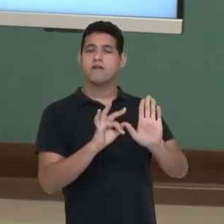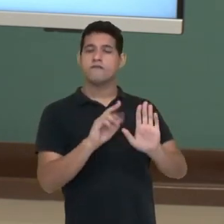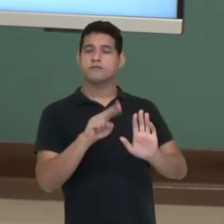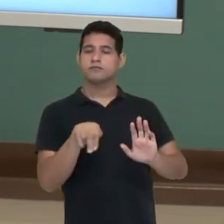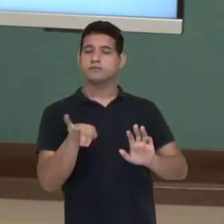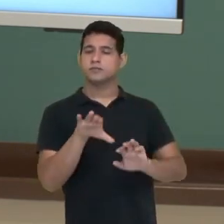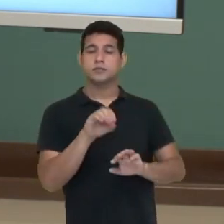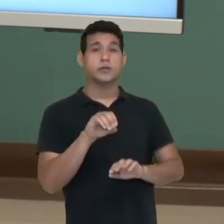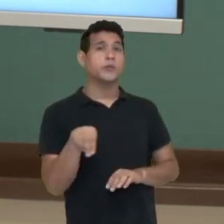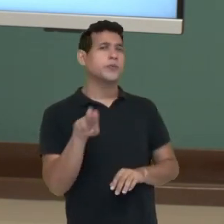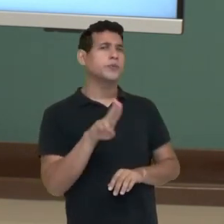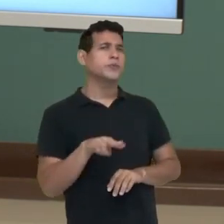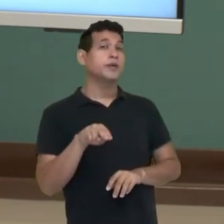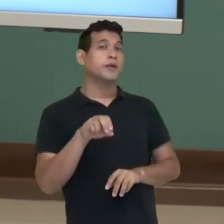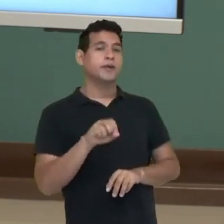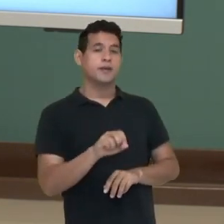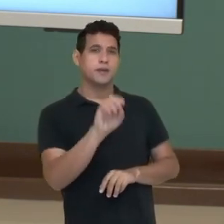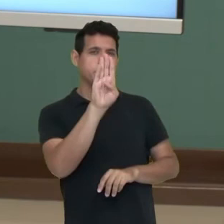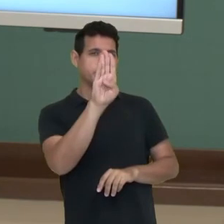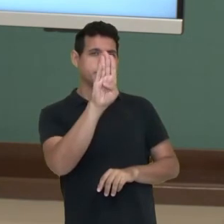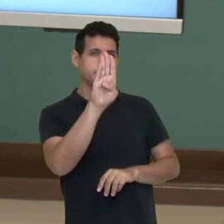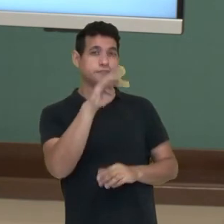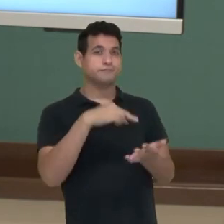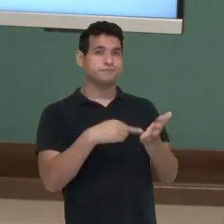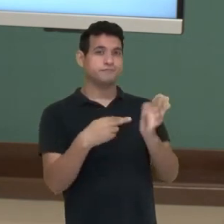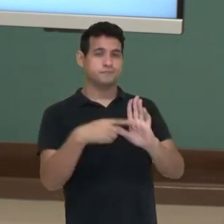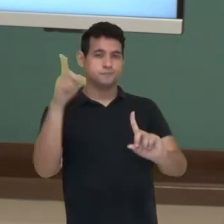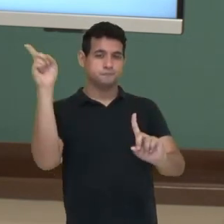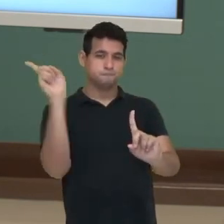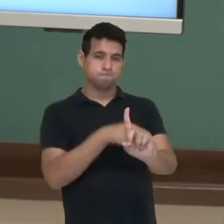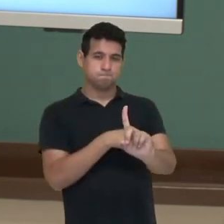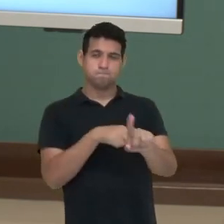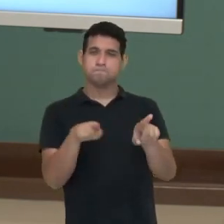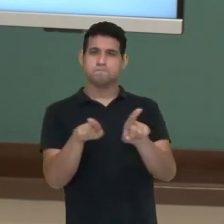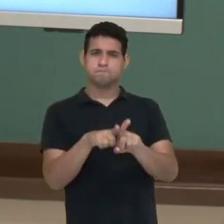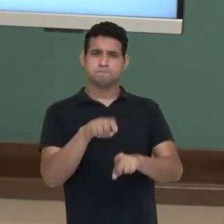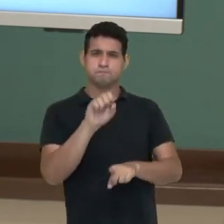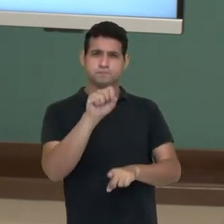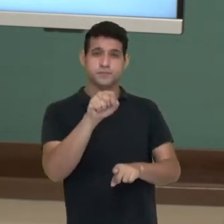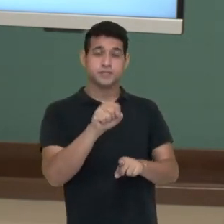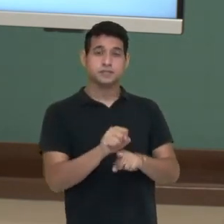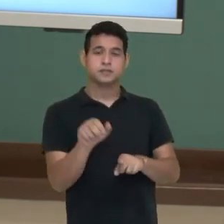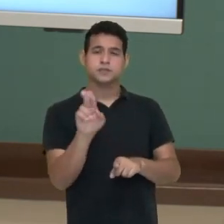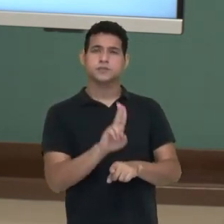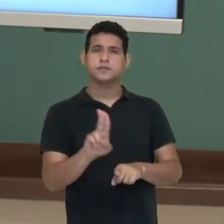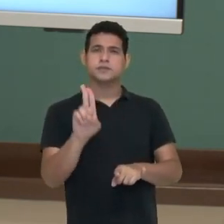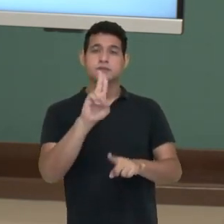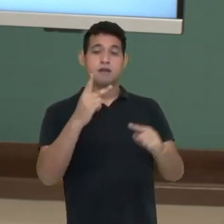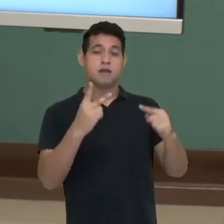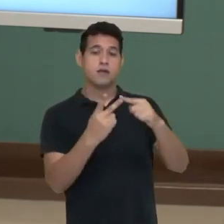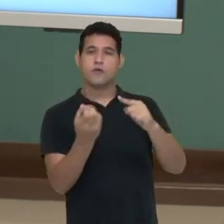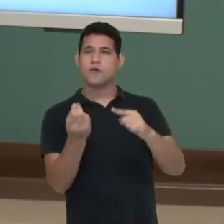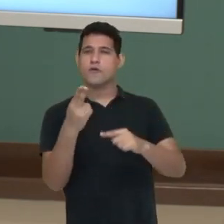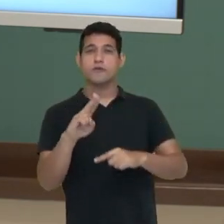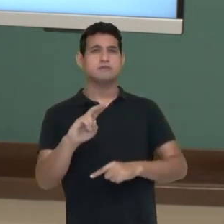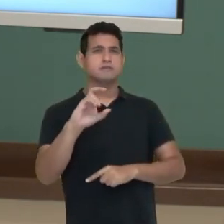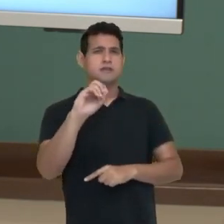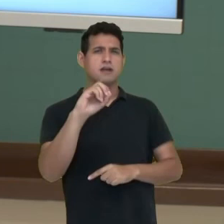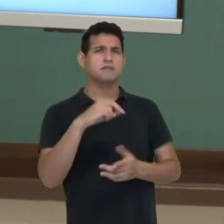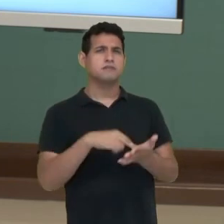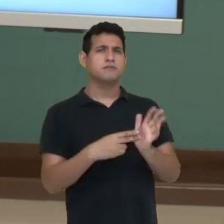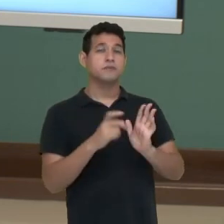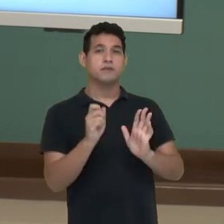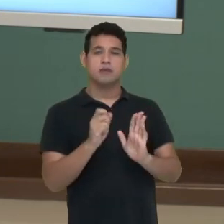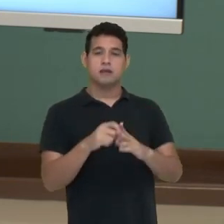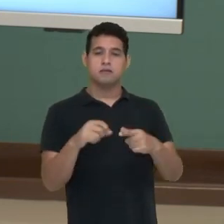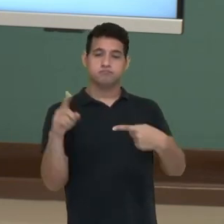função, usando o coeficiente b, que é onde corta no eixo vertical, e usando a raiz ou zero da função, que é onde